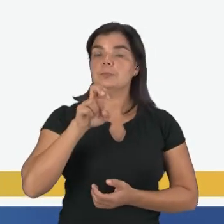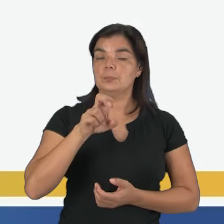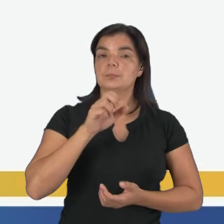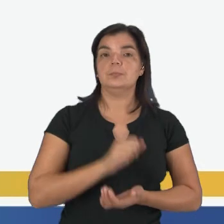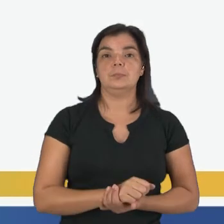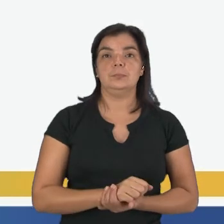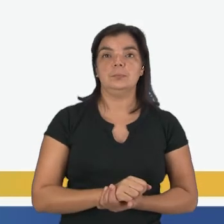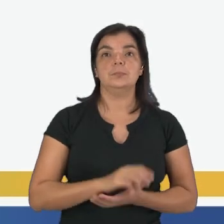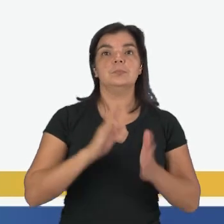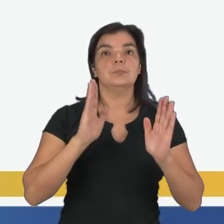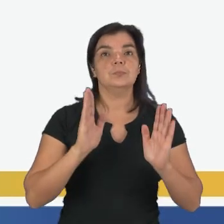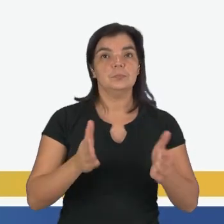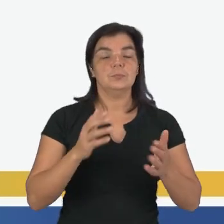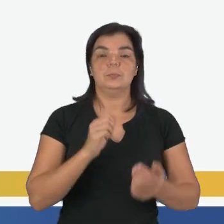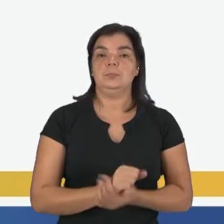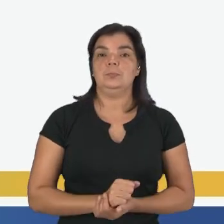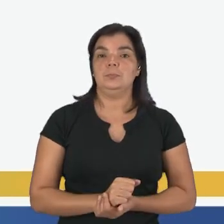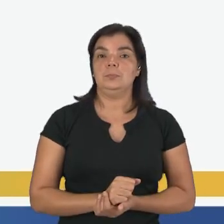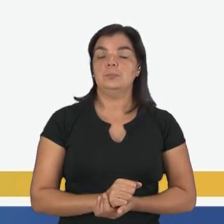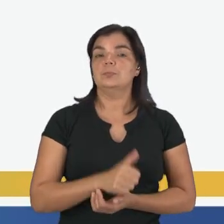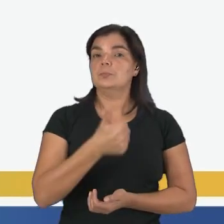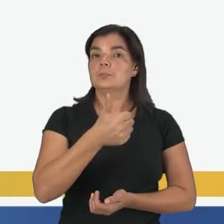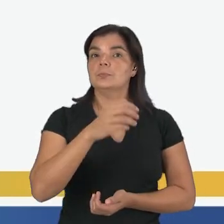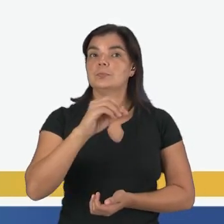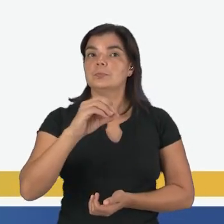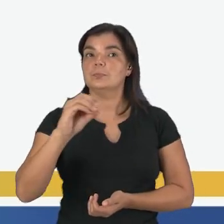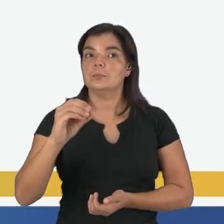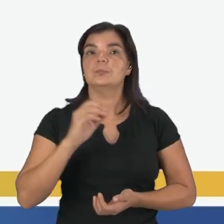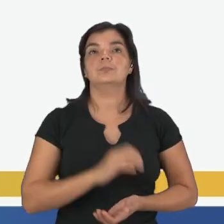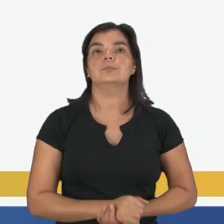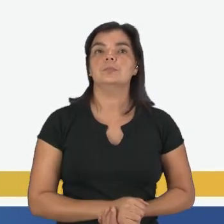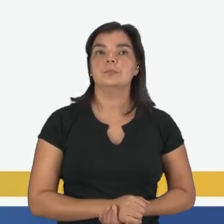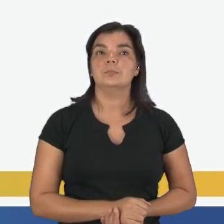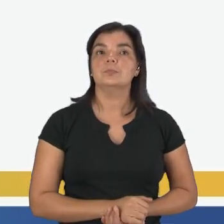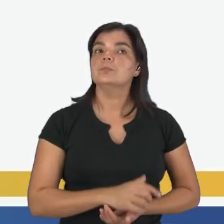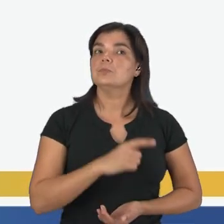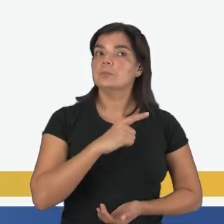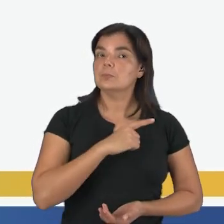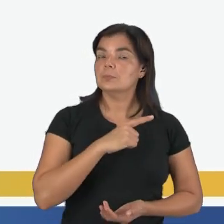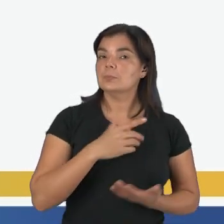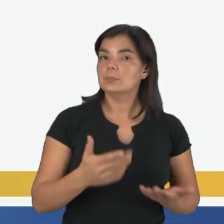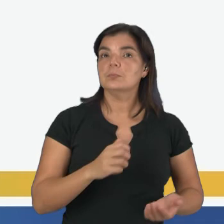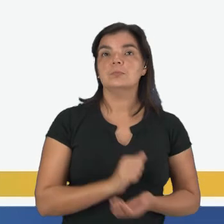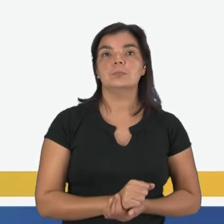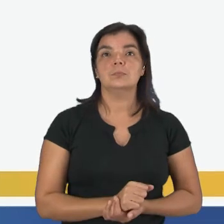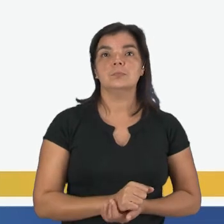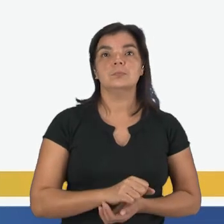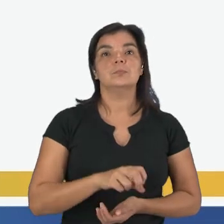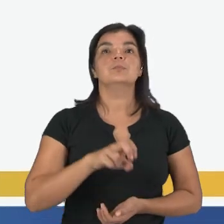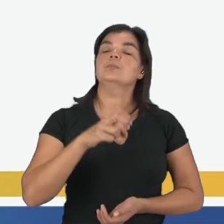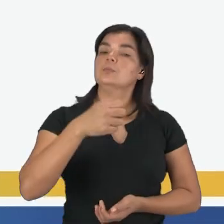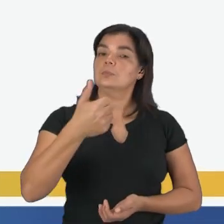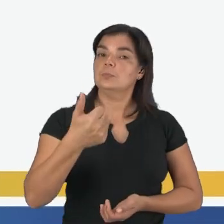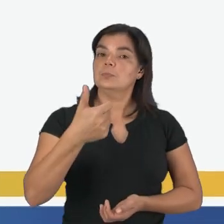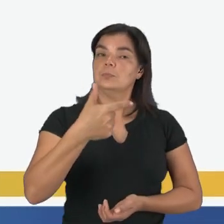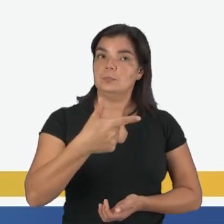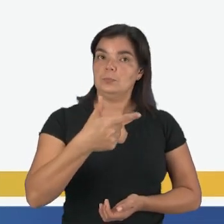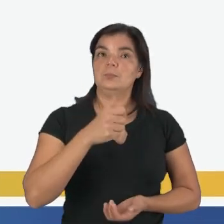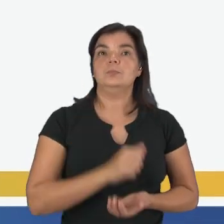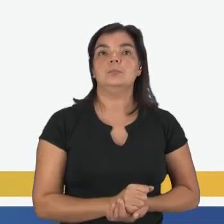dos centésimos. Então, aqui eu já vou ler ele como centésimos. Então, eu tenho 12 inteiros e